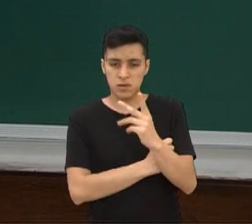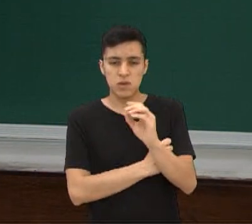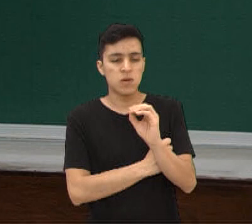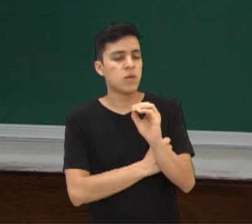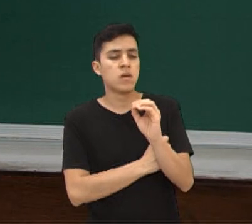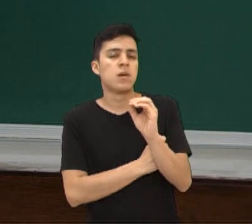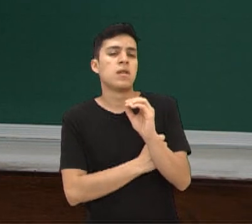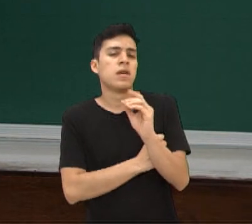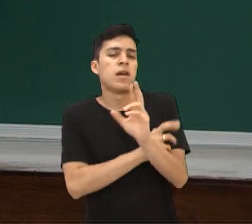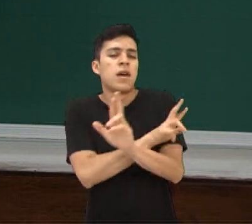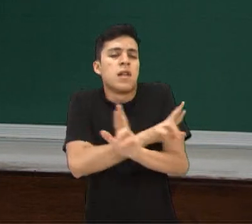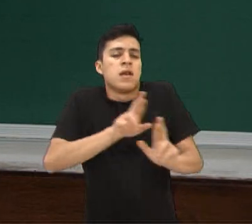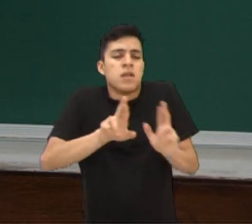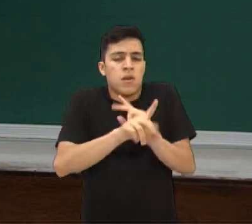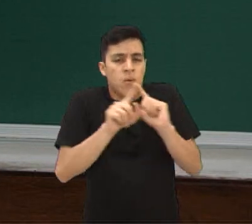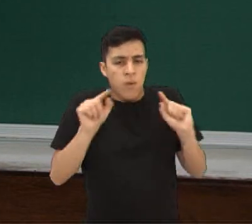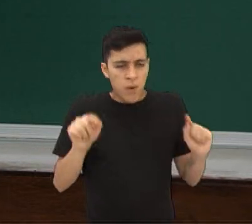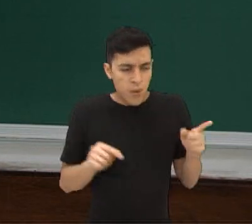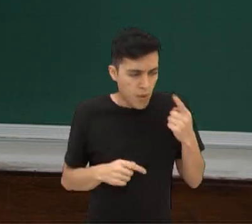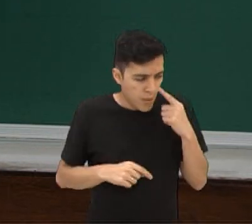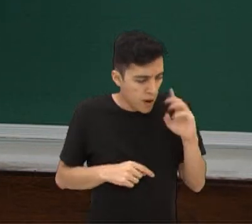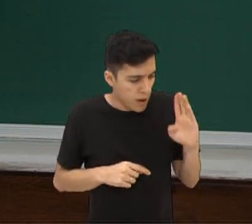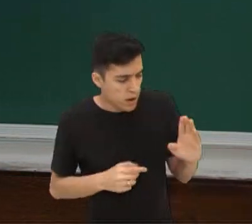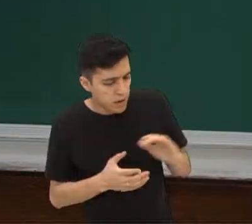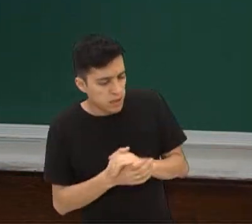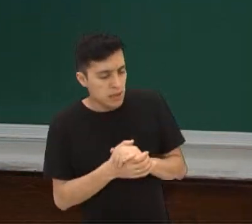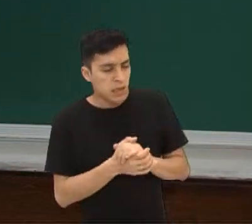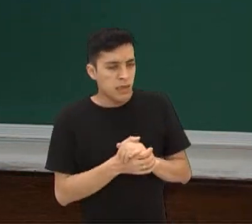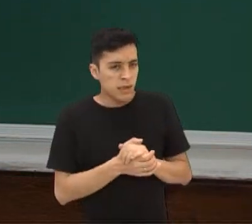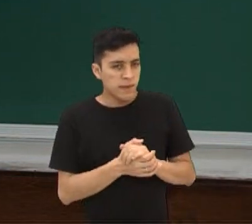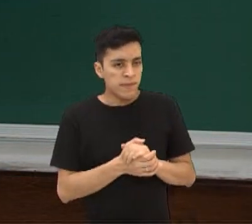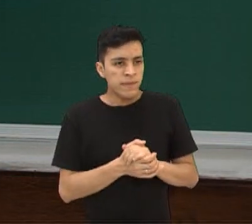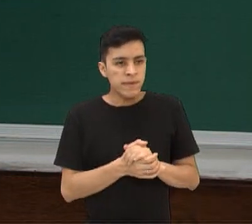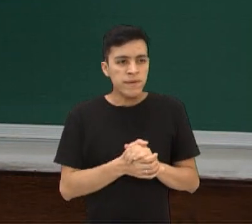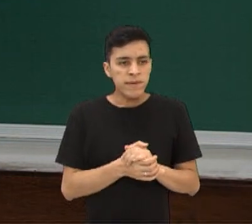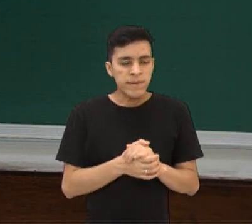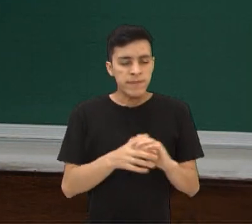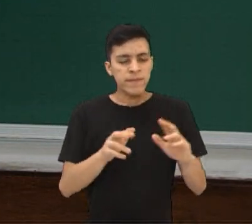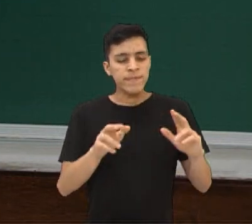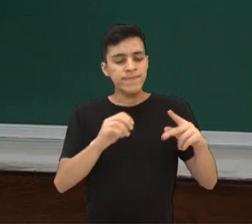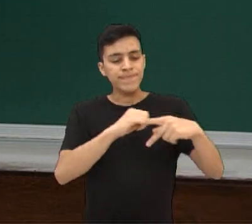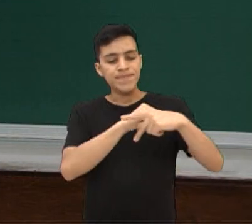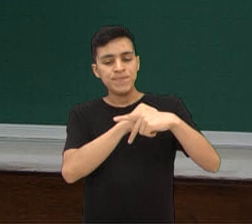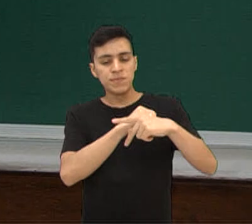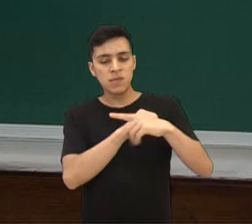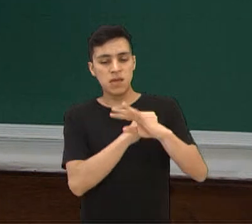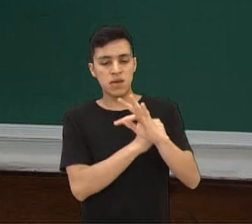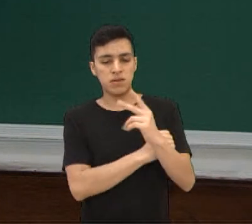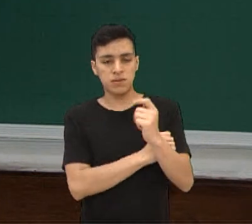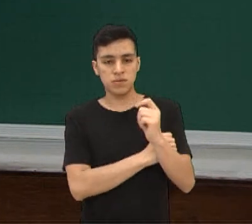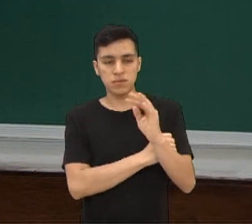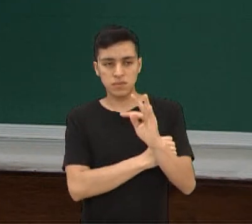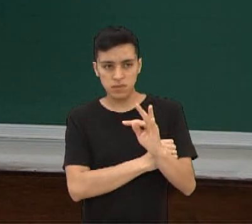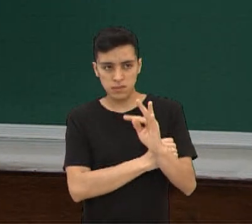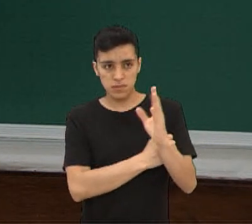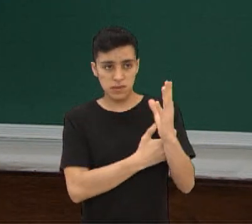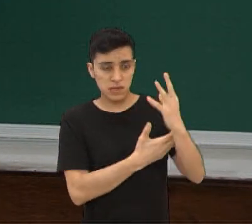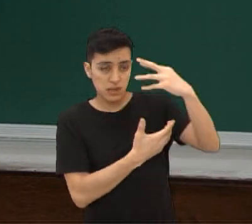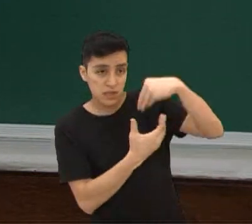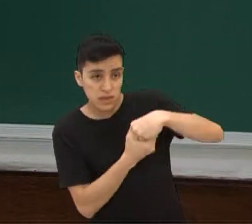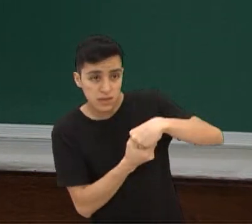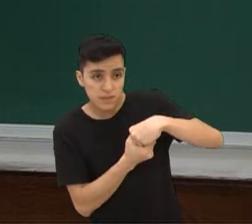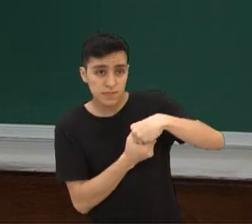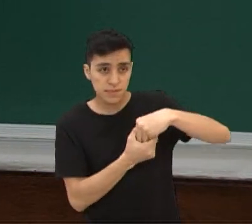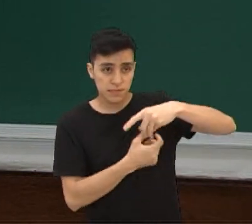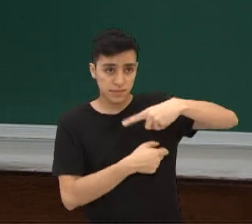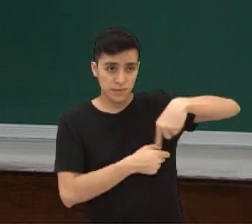quem? E na letra B, the pronoun that in the chart is related to. A relação do pronome that dentro do nosso